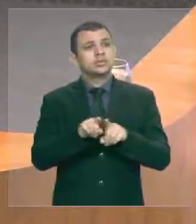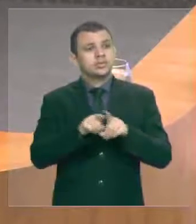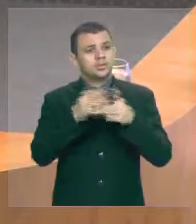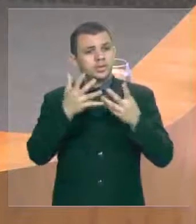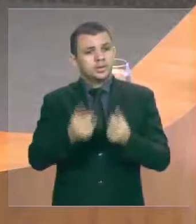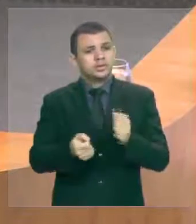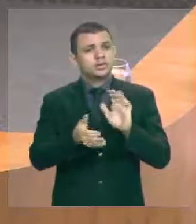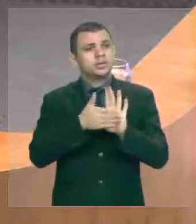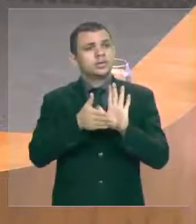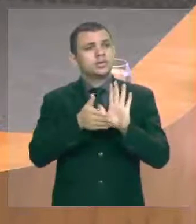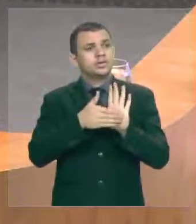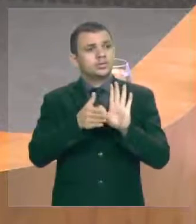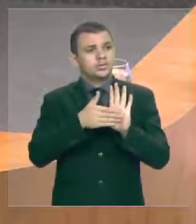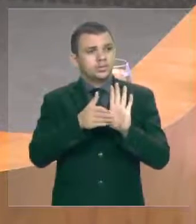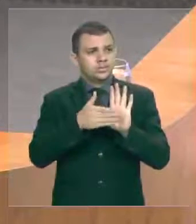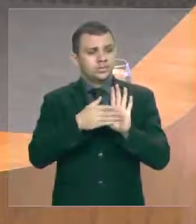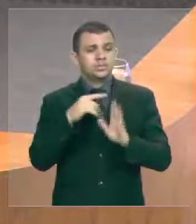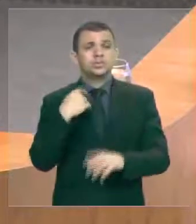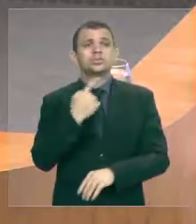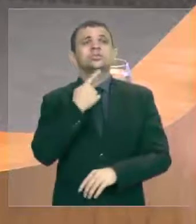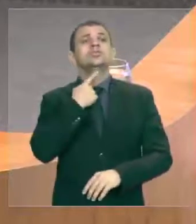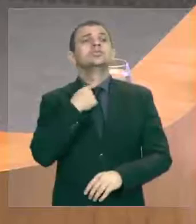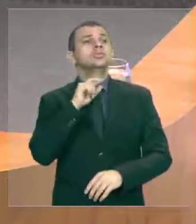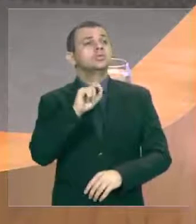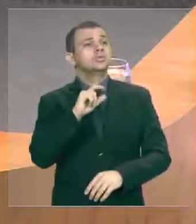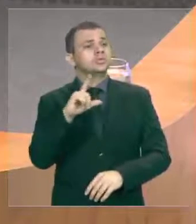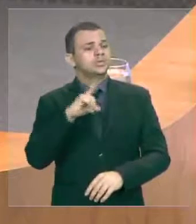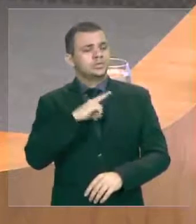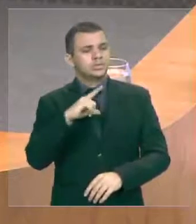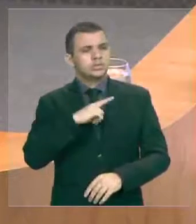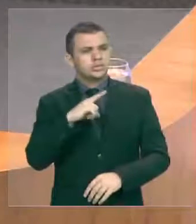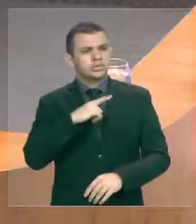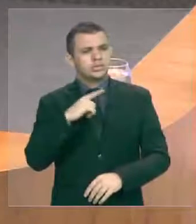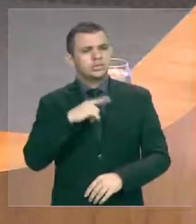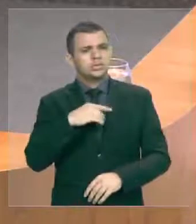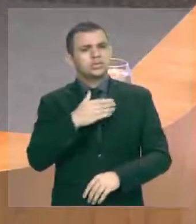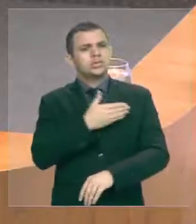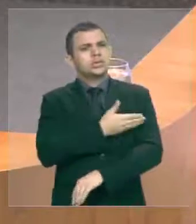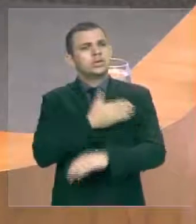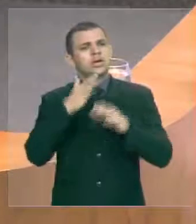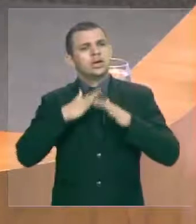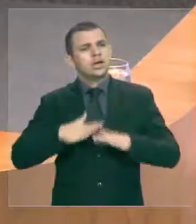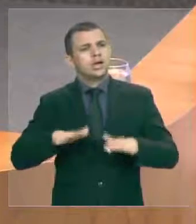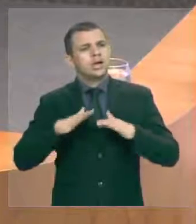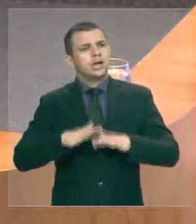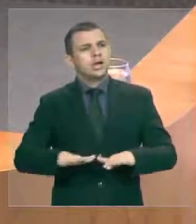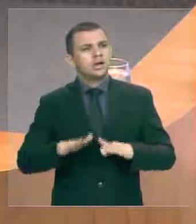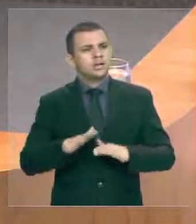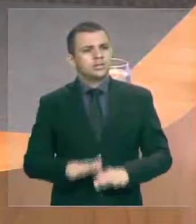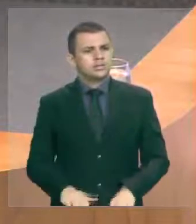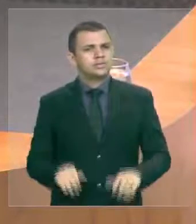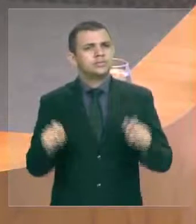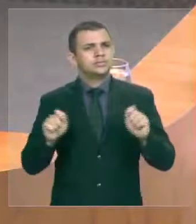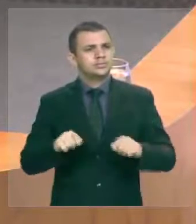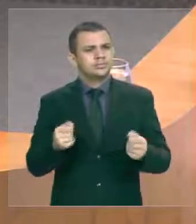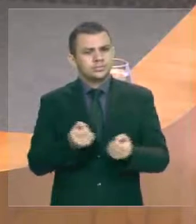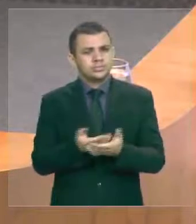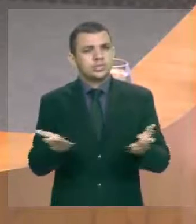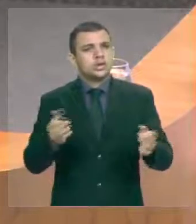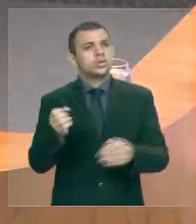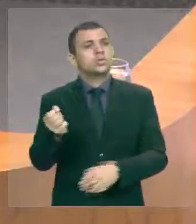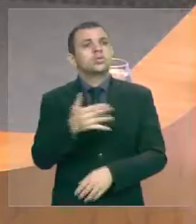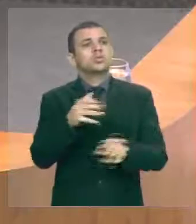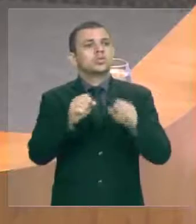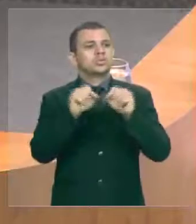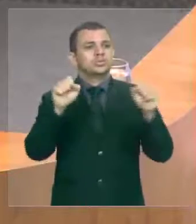propostas e esperamos que ocorra com muita tranquilidade para entregar um novo sistema